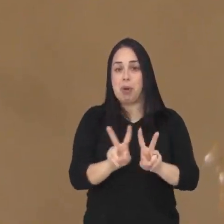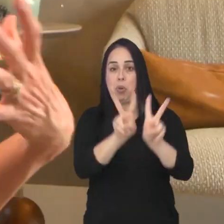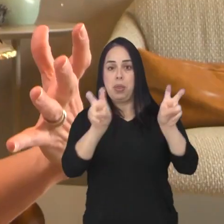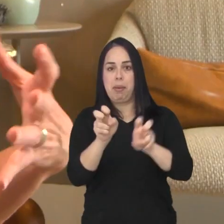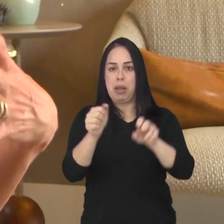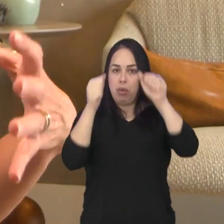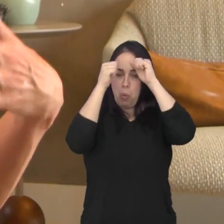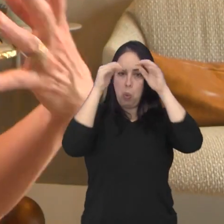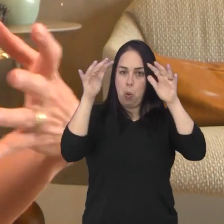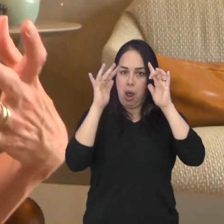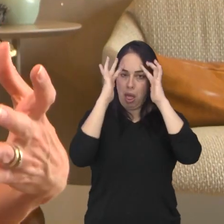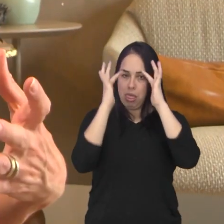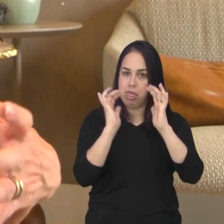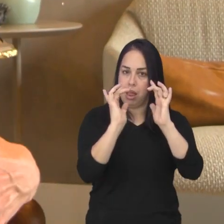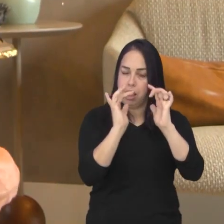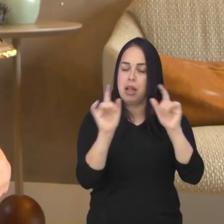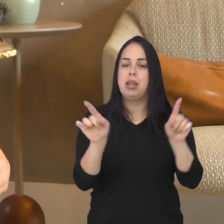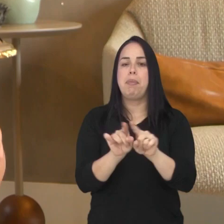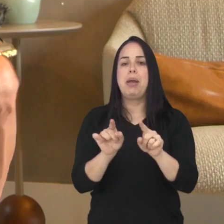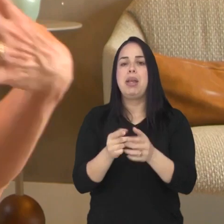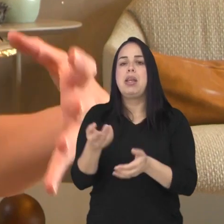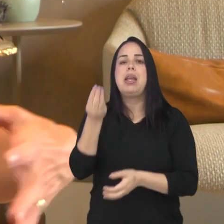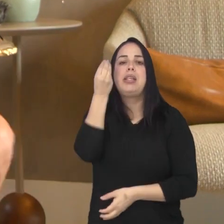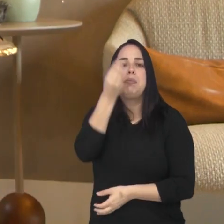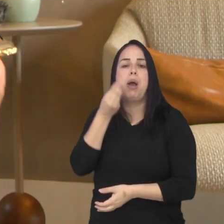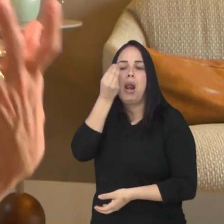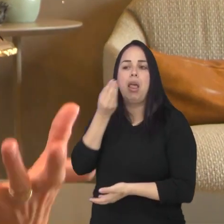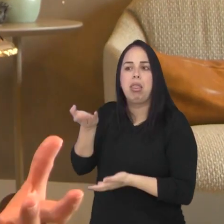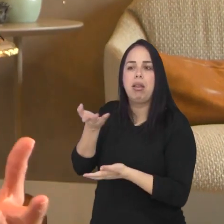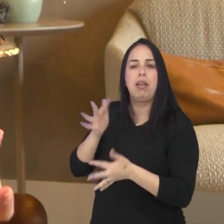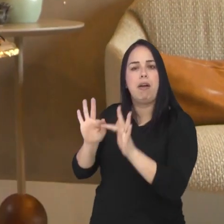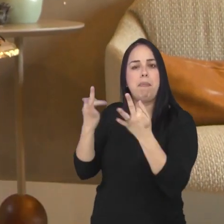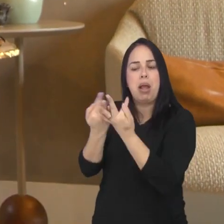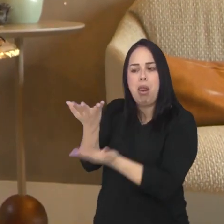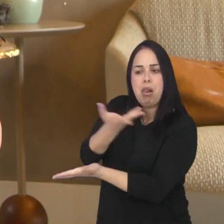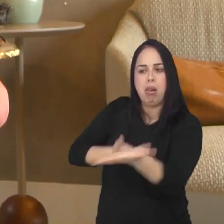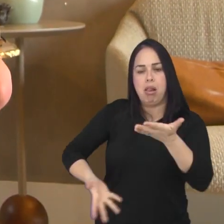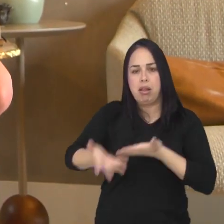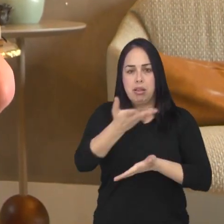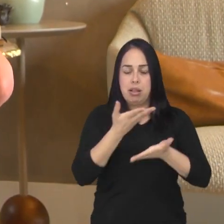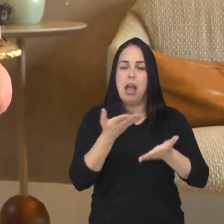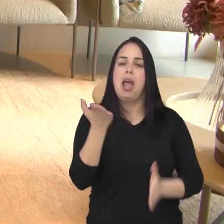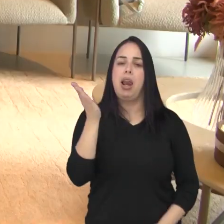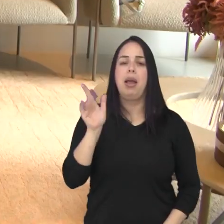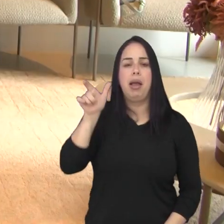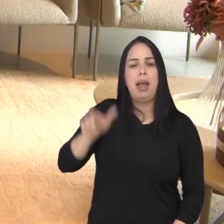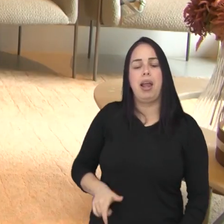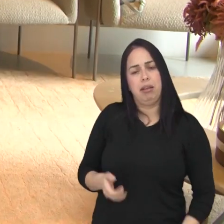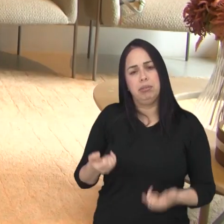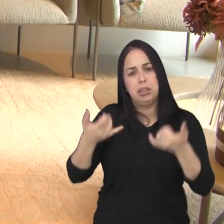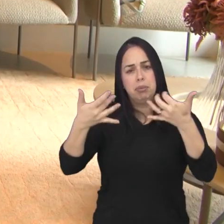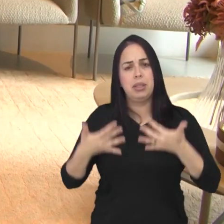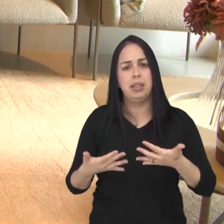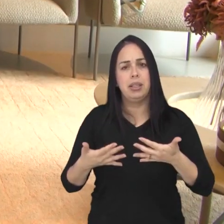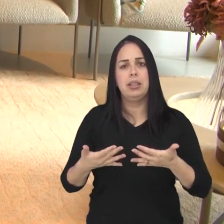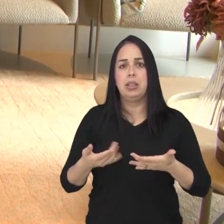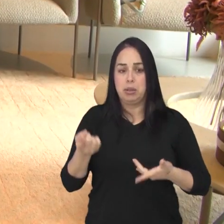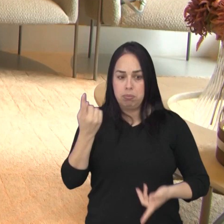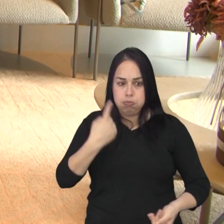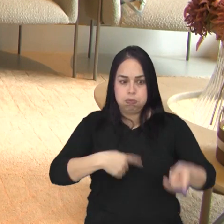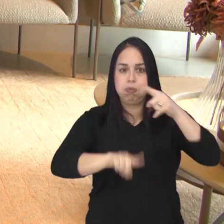o espectro e promover a troca de experiências entre as famílias, acredita que mesmo com os avanços,